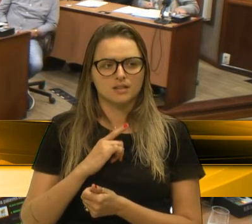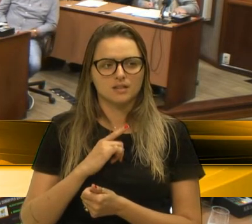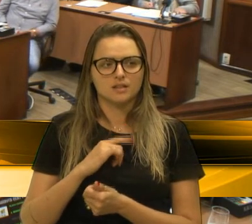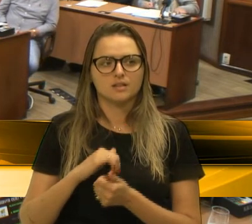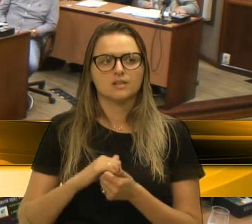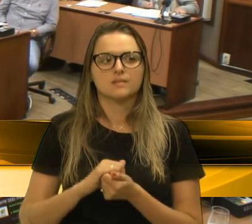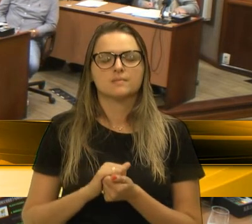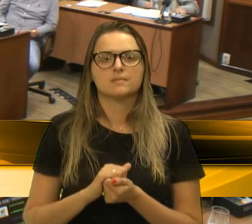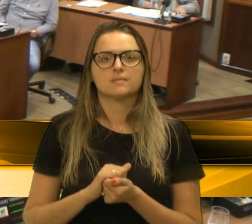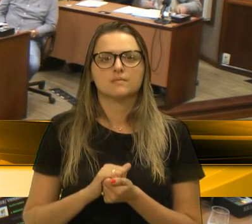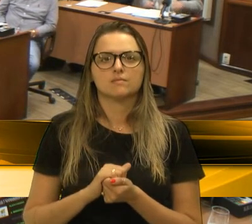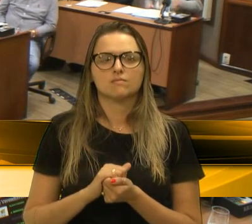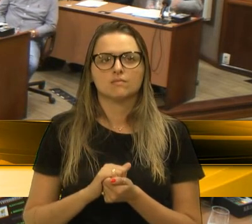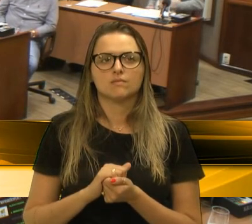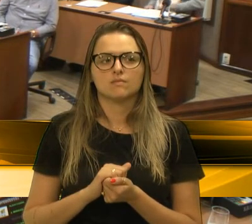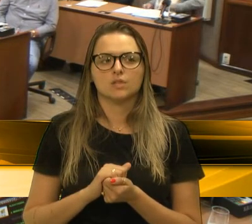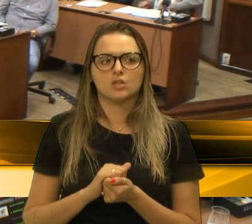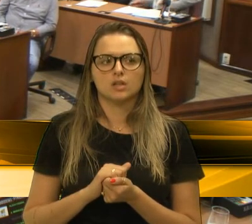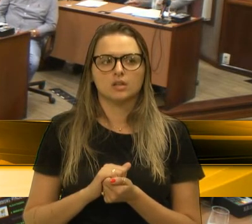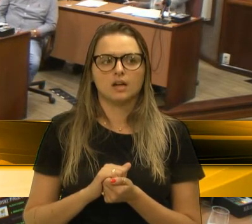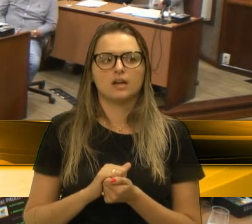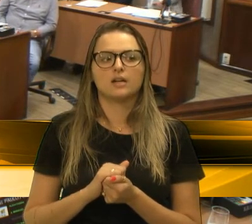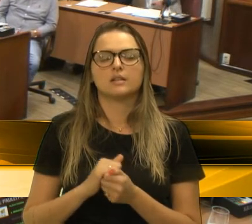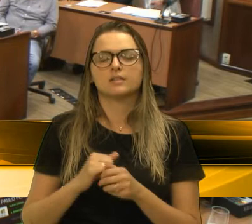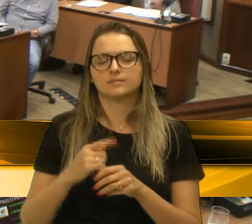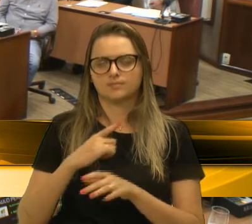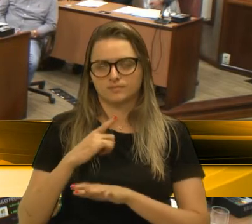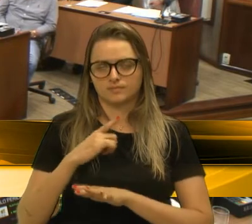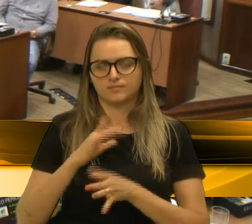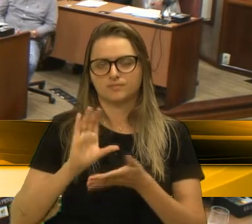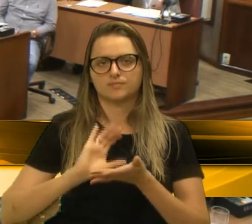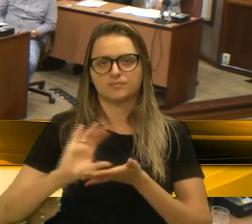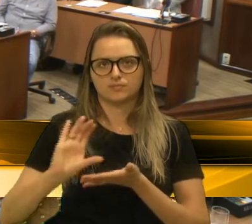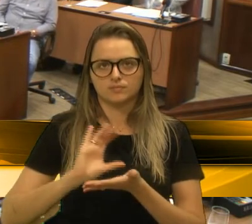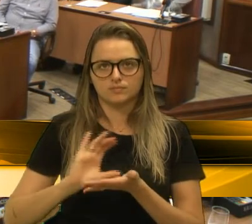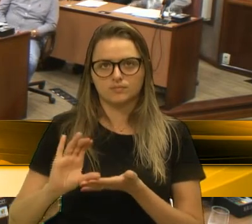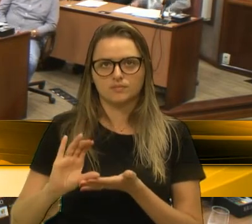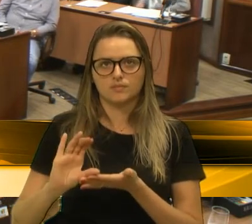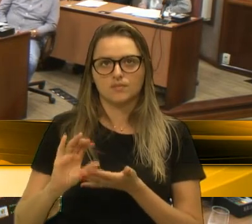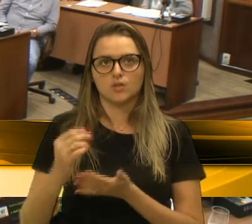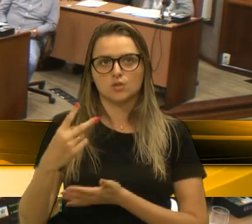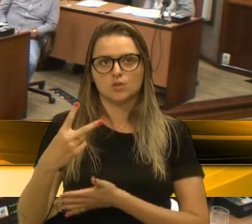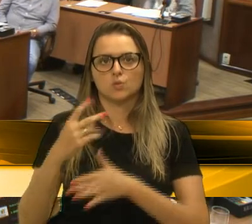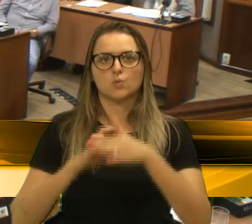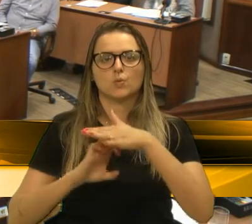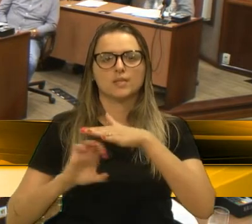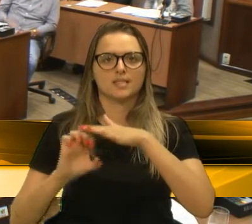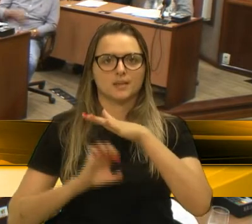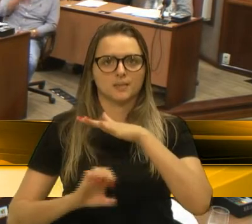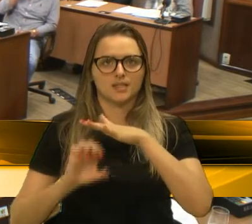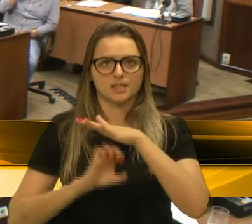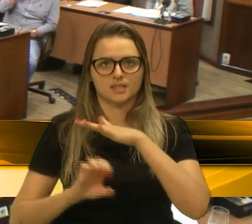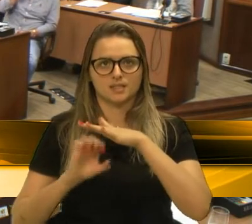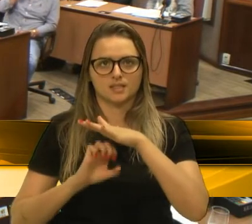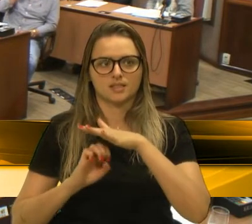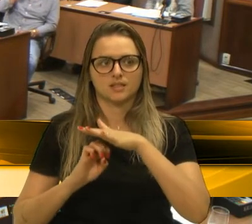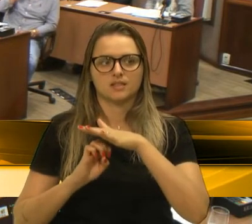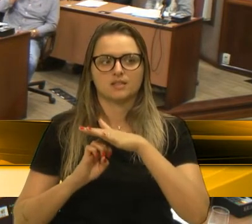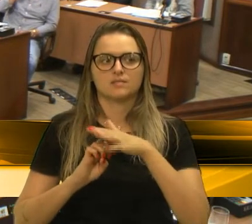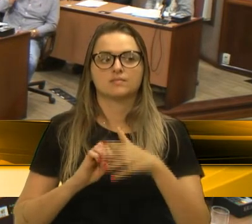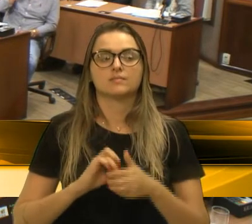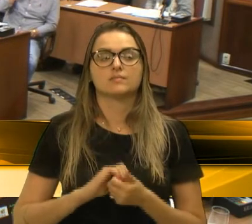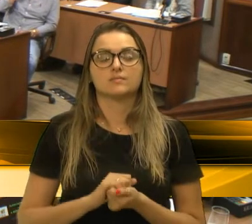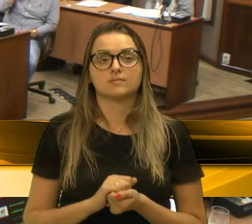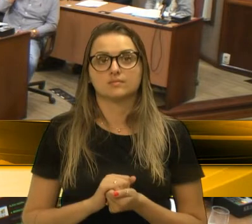faço é o seguinte, o investimento de duas empresas, no caso, aqui em Caxias, até três, não